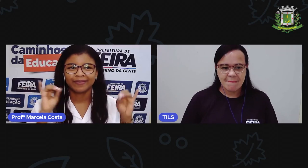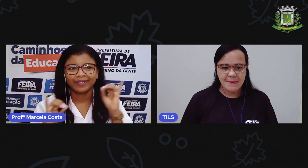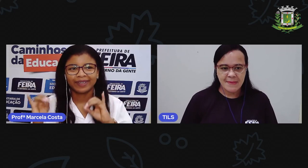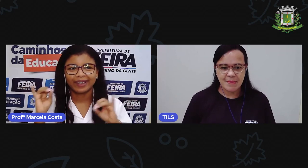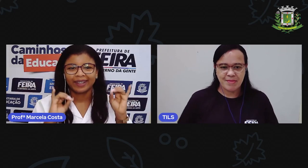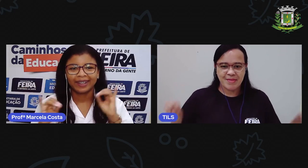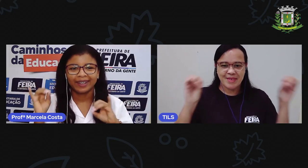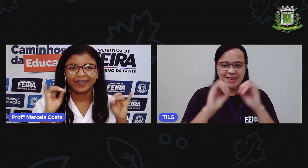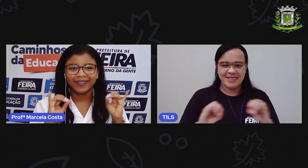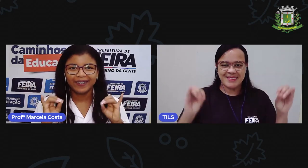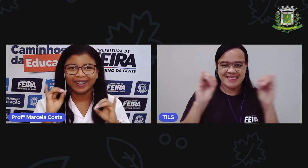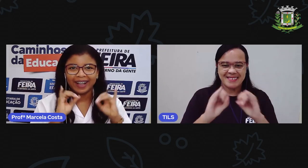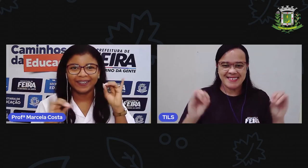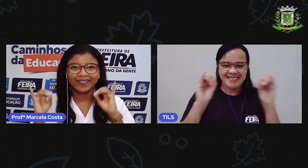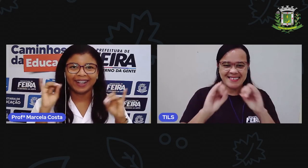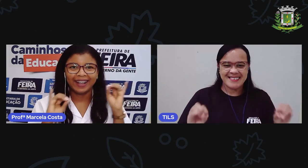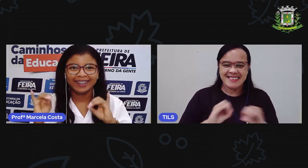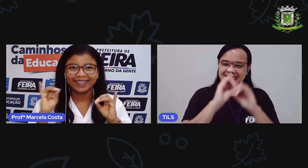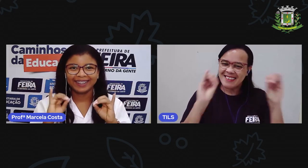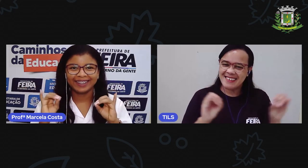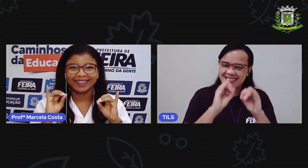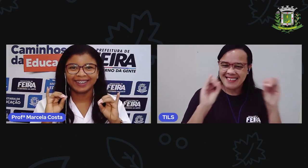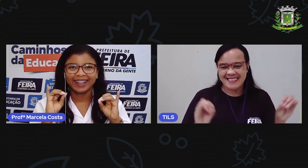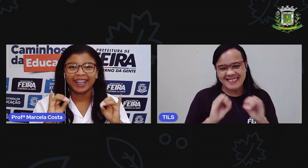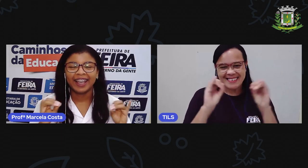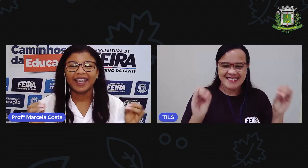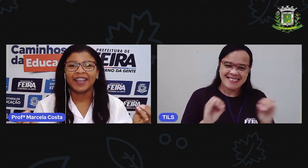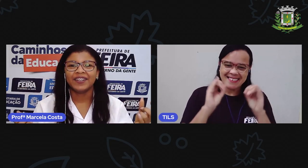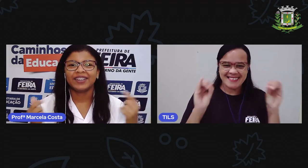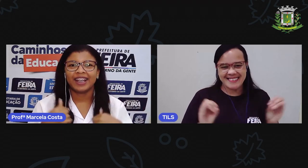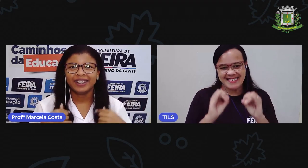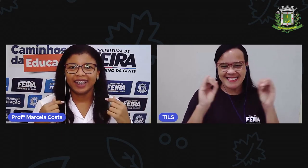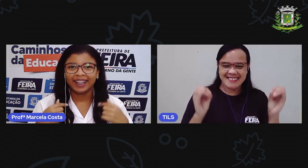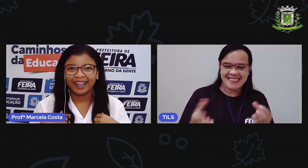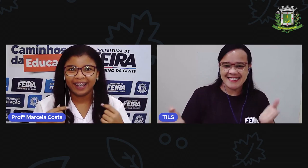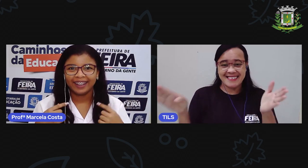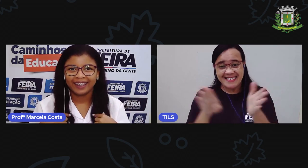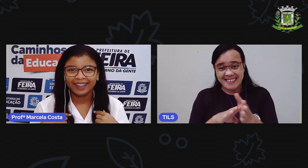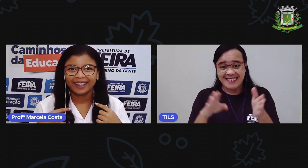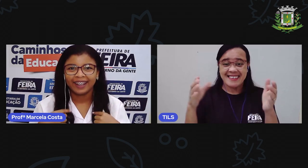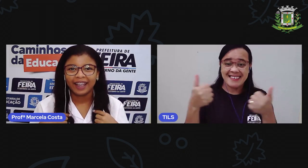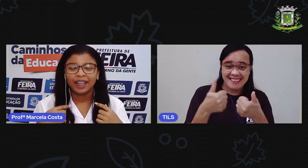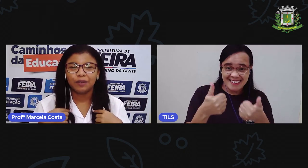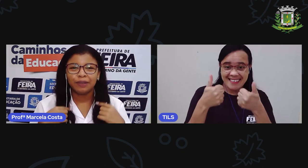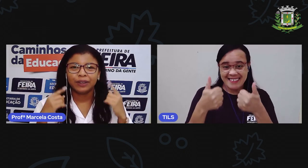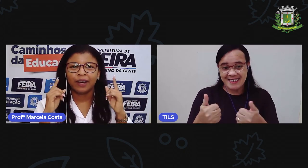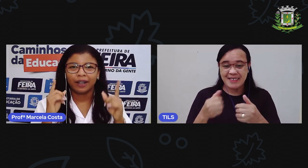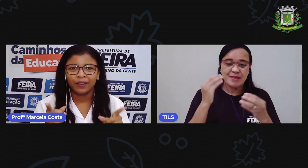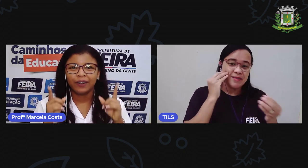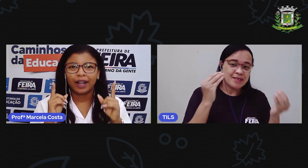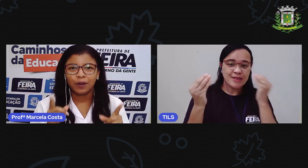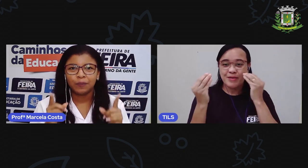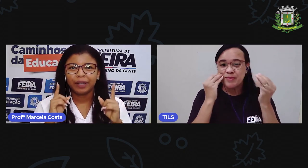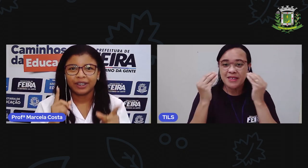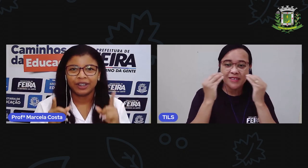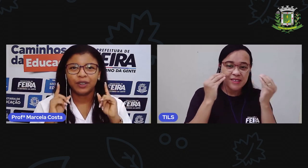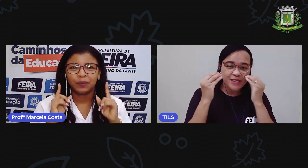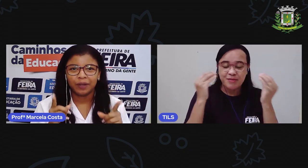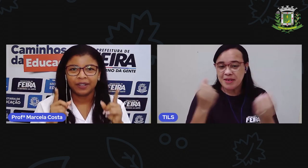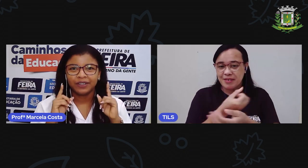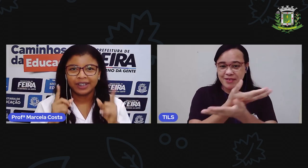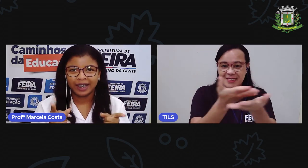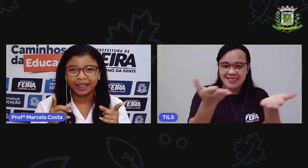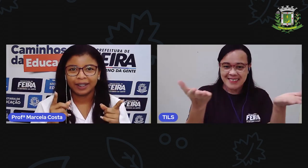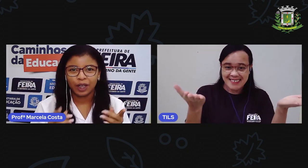olá olá olá eu já cheguei e mandou agora um